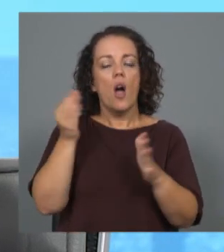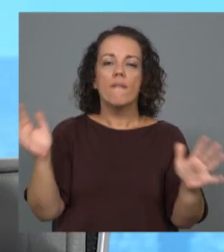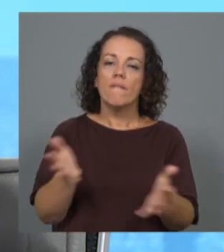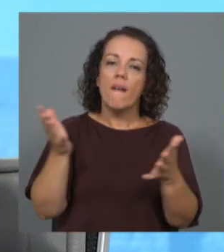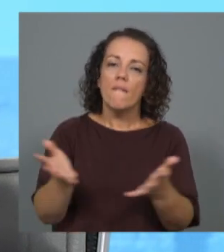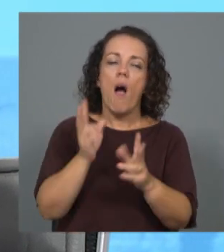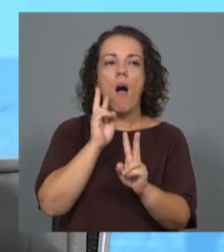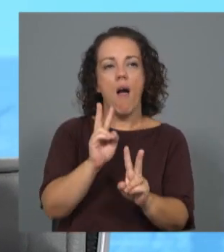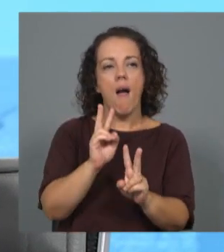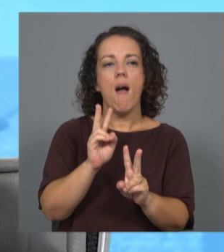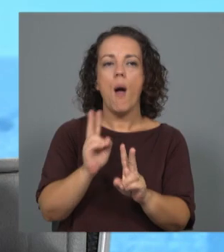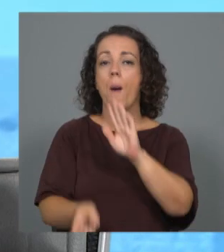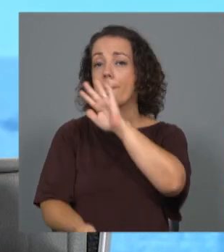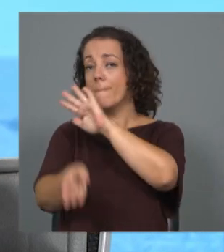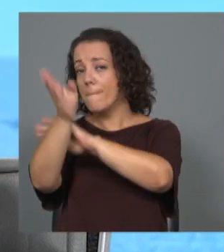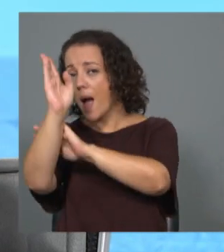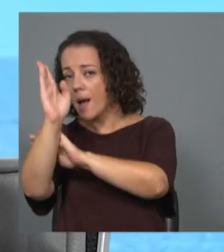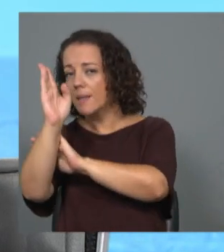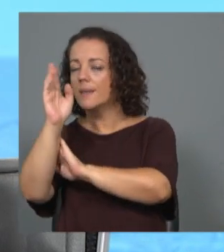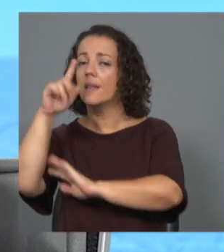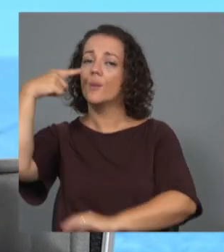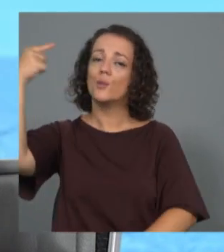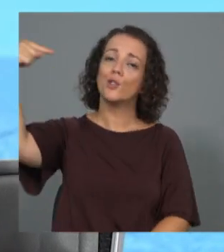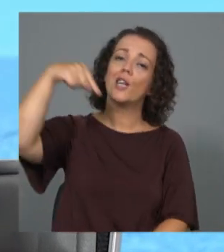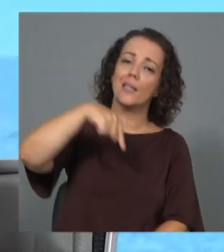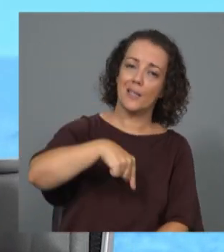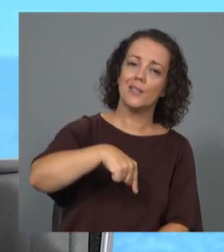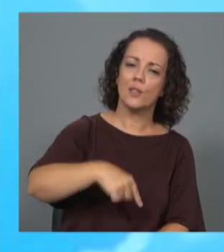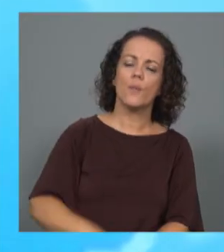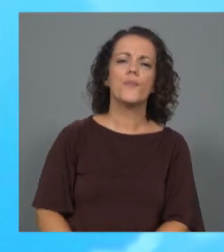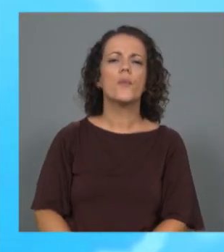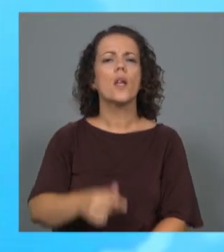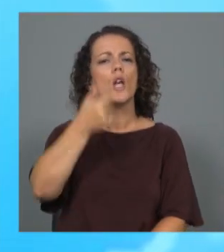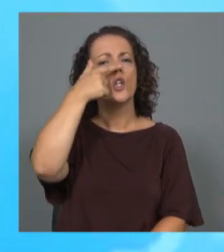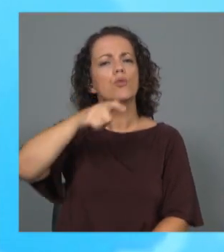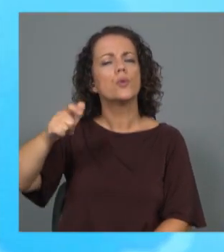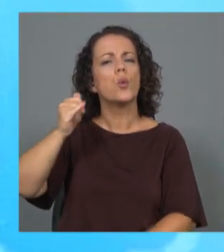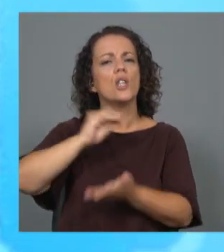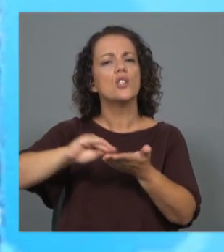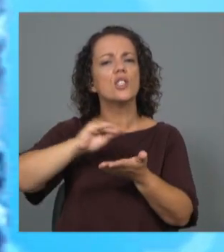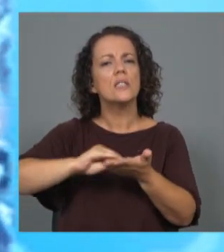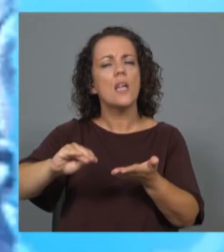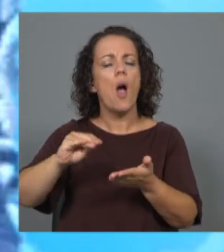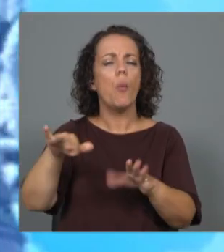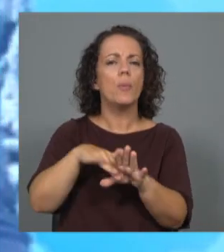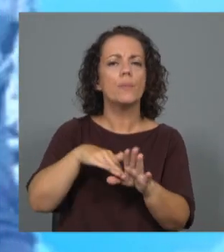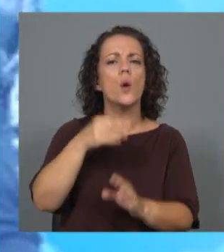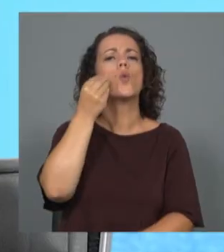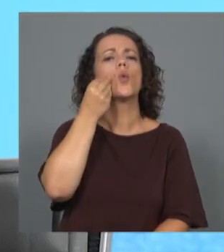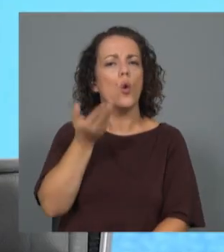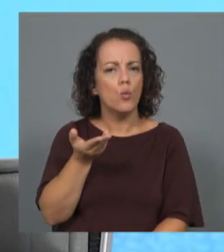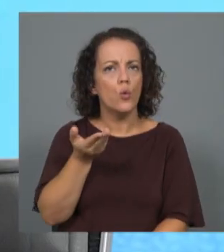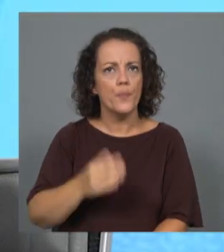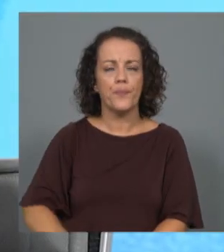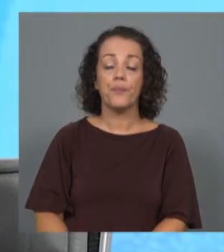partem e para os jovens que regressam. E como é que as pessoas se podem inscrever e participar neste congresso? Há